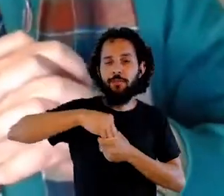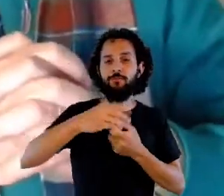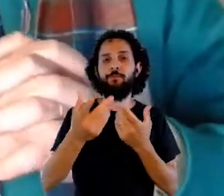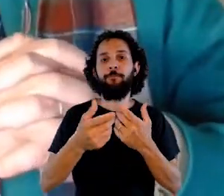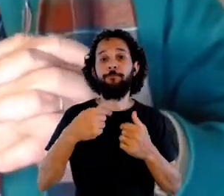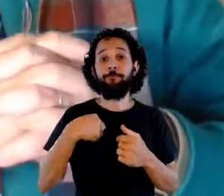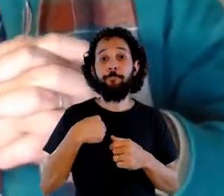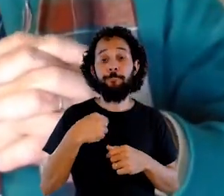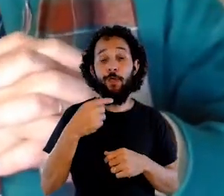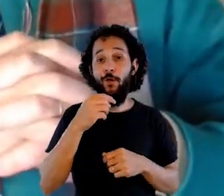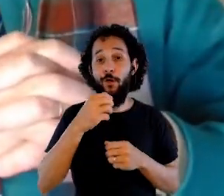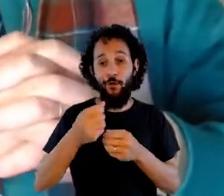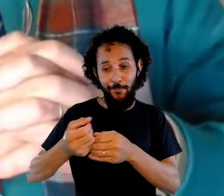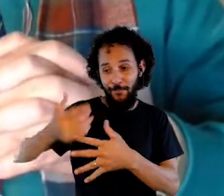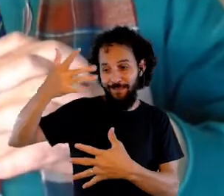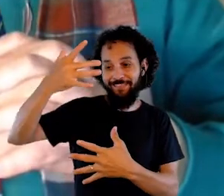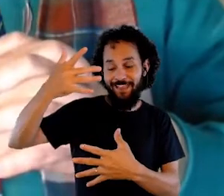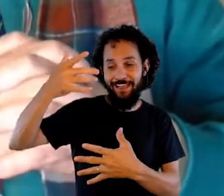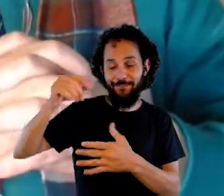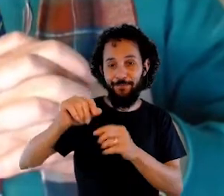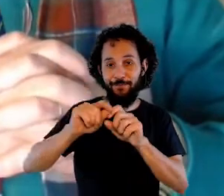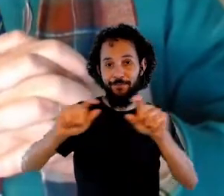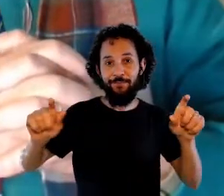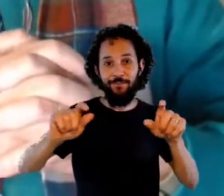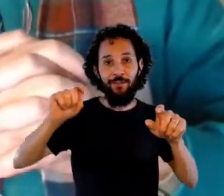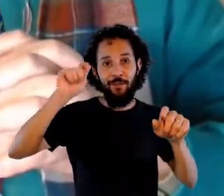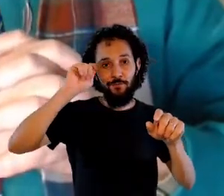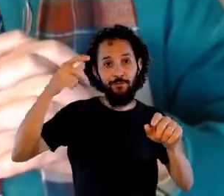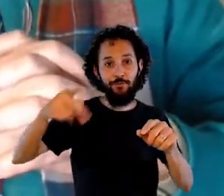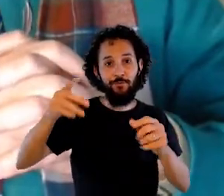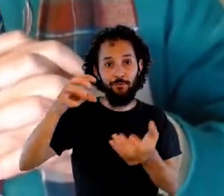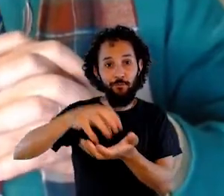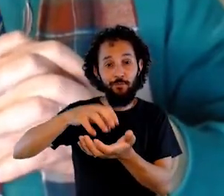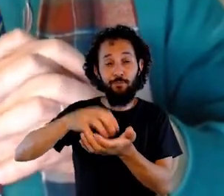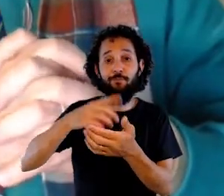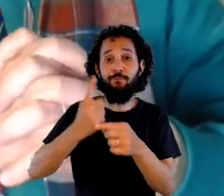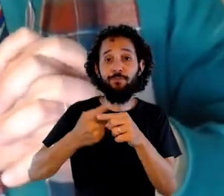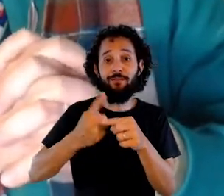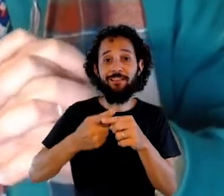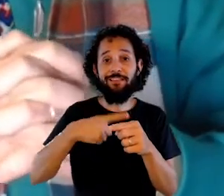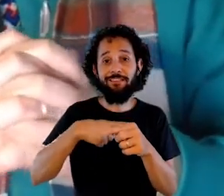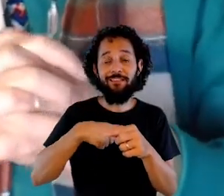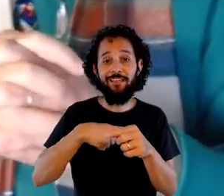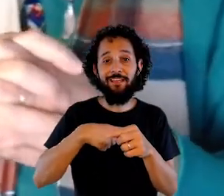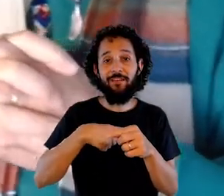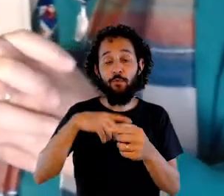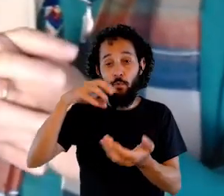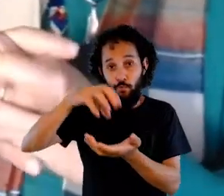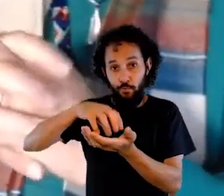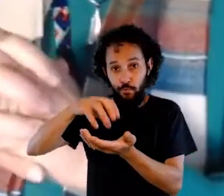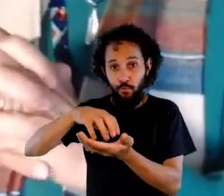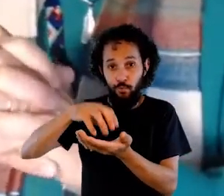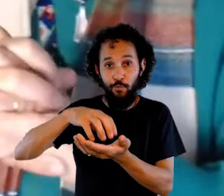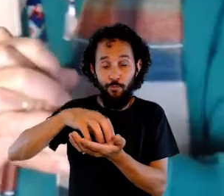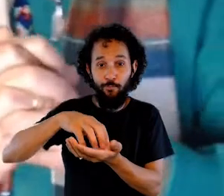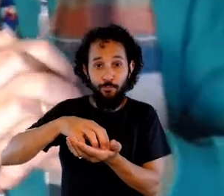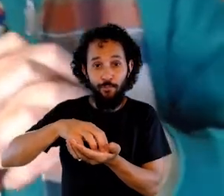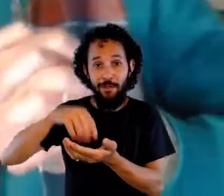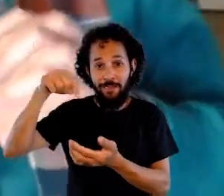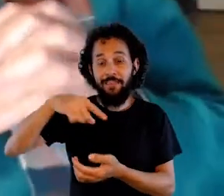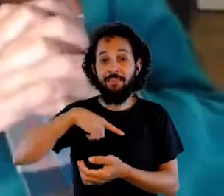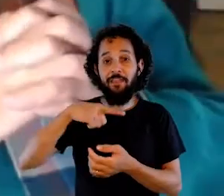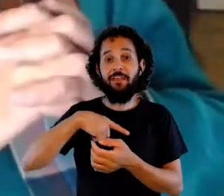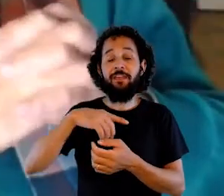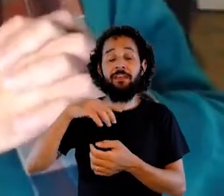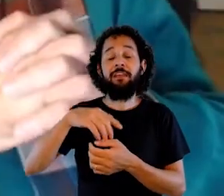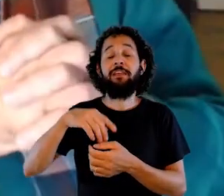Léo, que é de um ator aqui do Grupo Pontapé, porque a gente tem o Grupo Pontapé já produziu radionovela aqui, porque